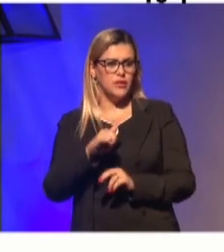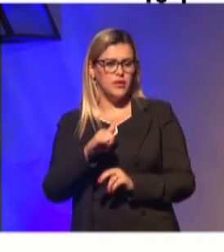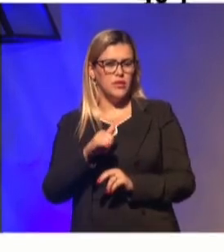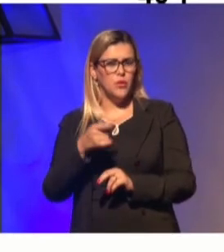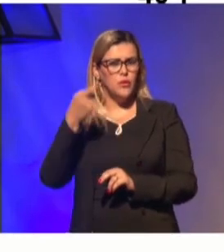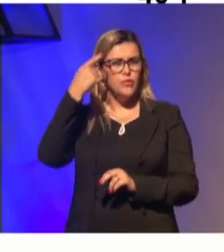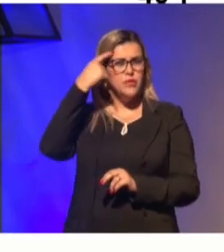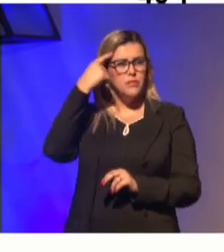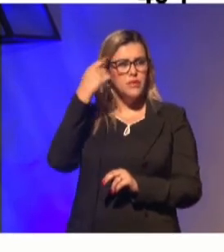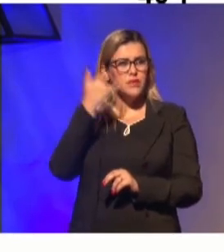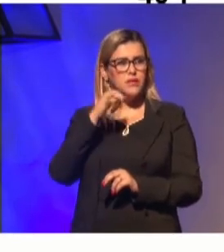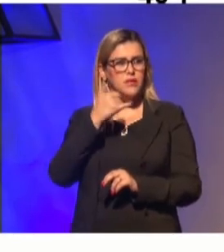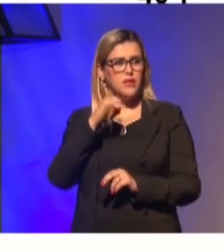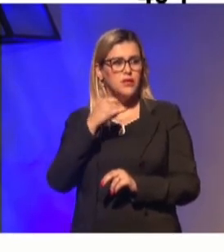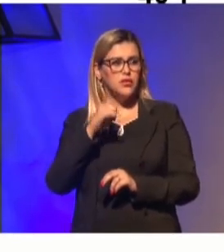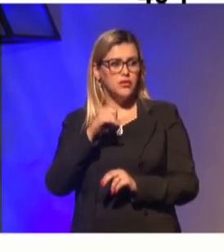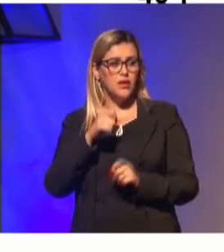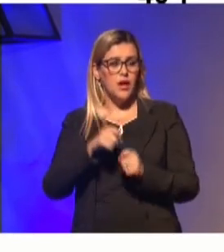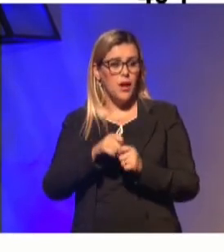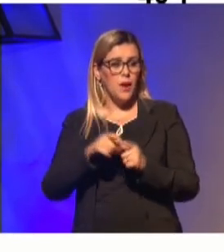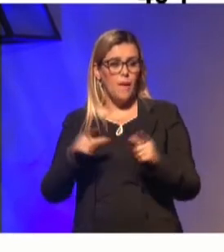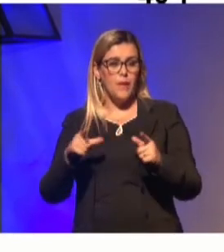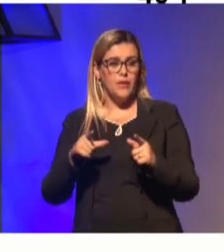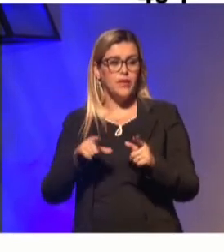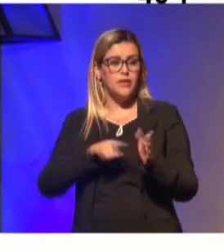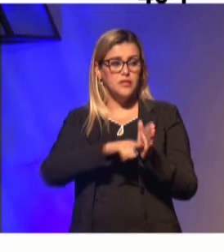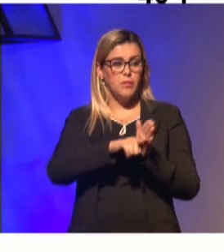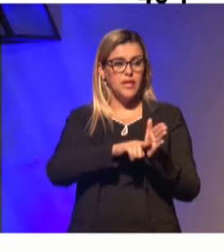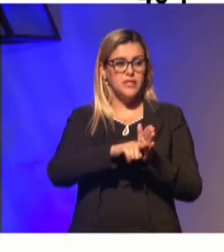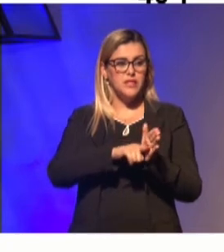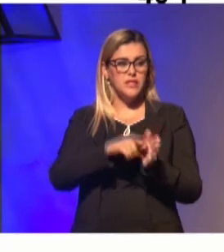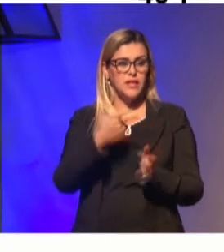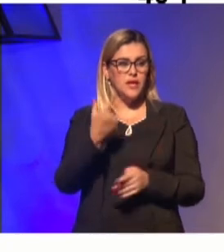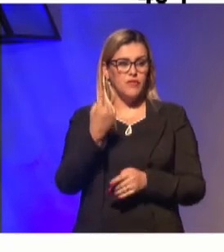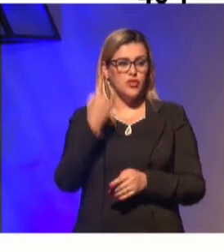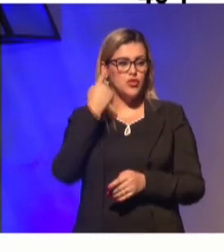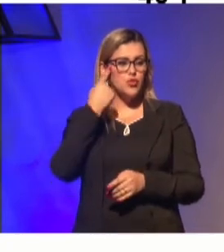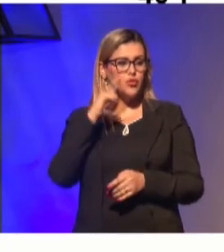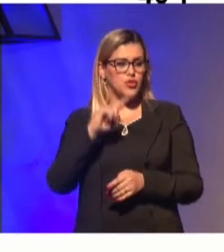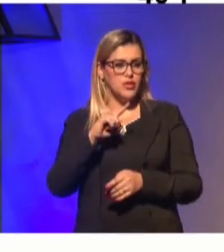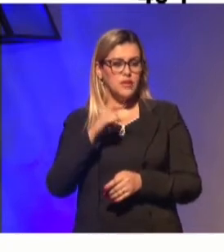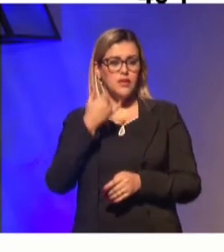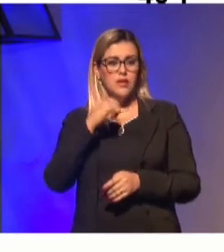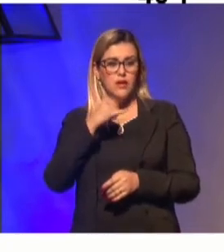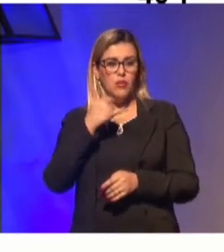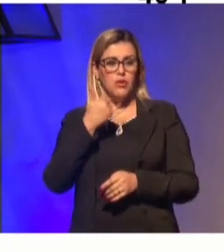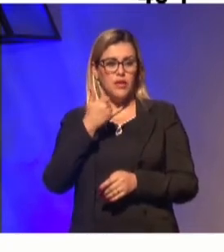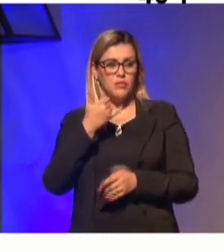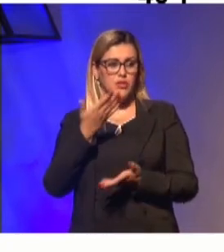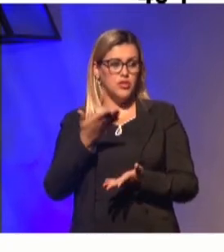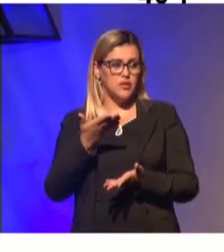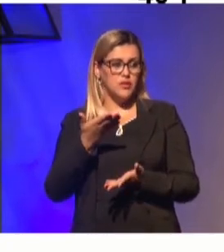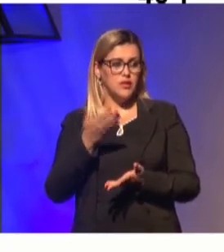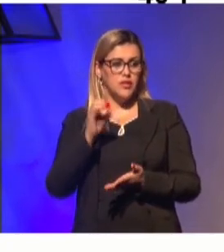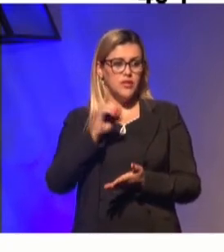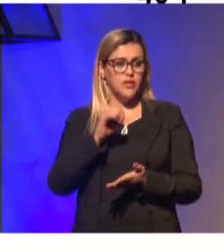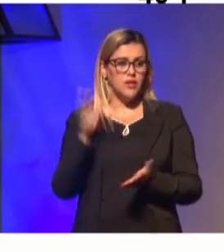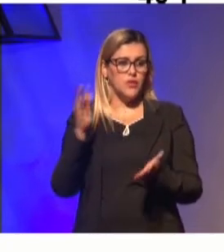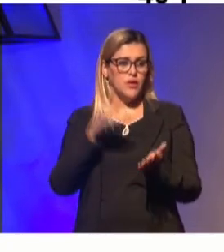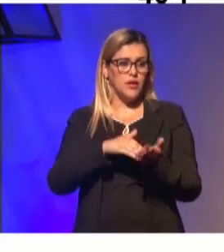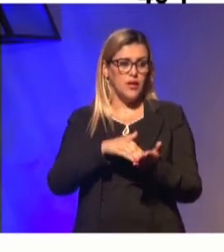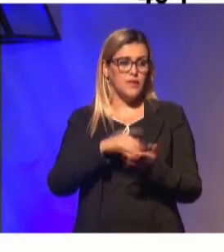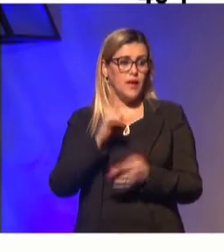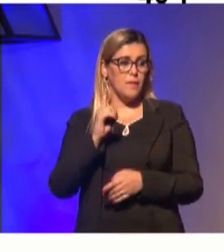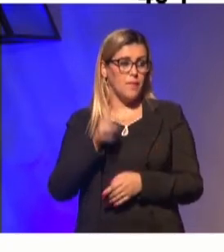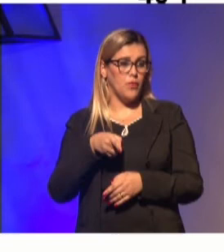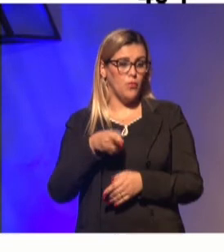em si, a gente vê que a maioria dos estudos se concentram em 21 dias e com uma energia também que varia desde perto de 0 até mais de